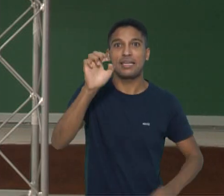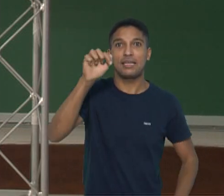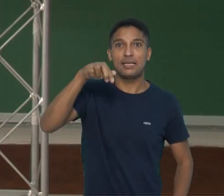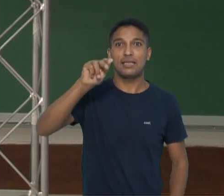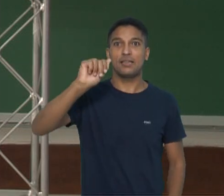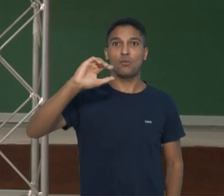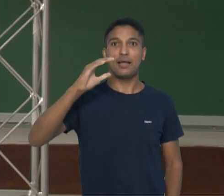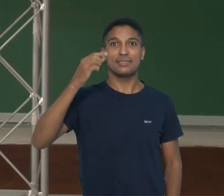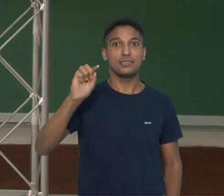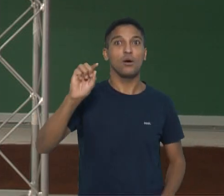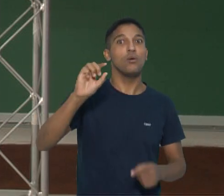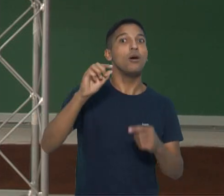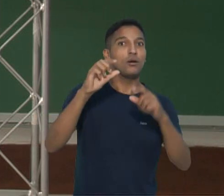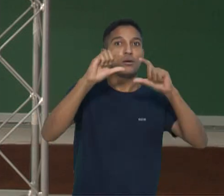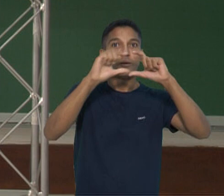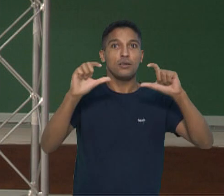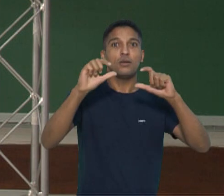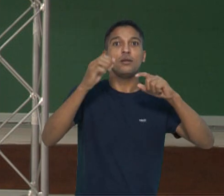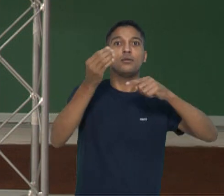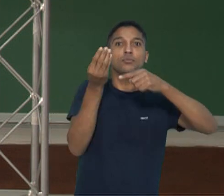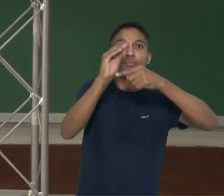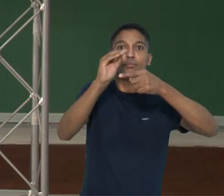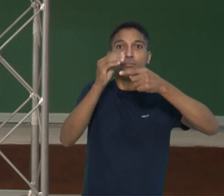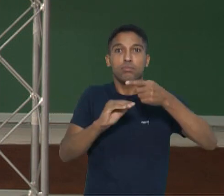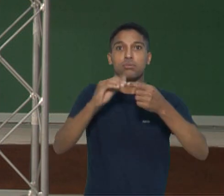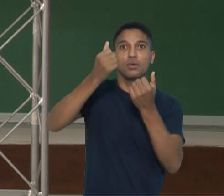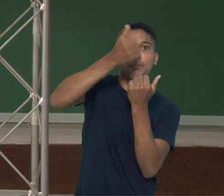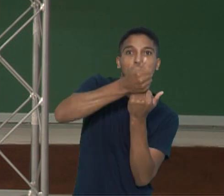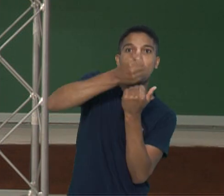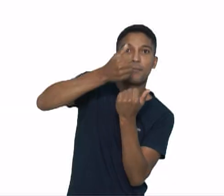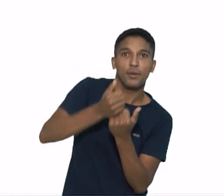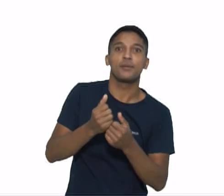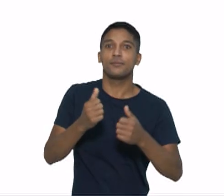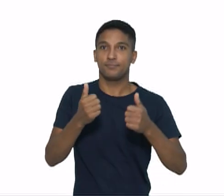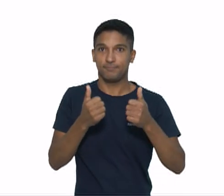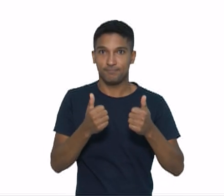sem errar na hora de substituir os valores na equação da hipérbole.